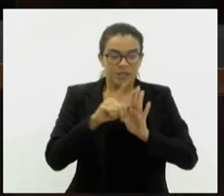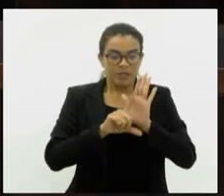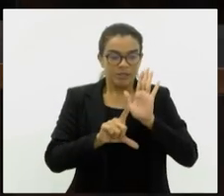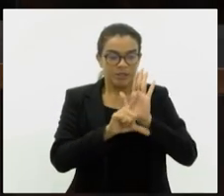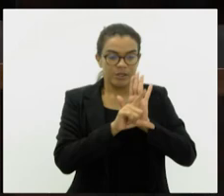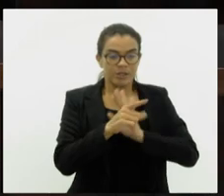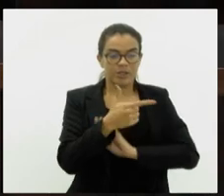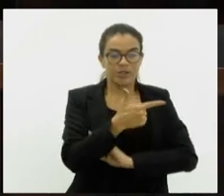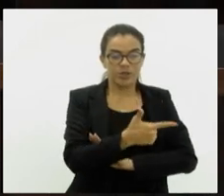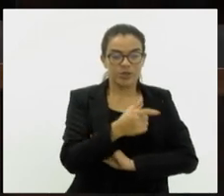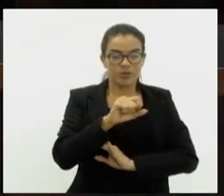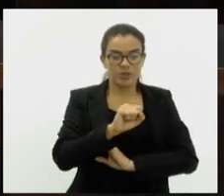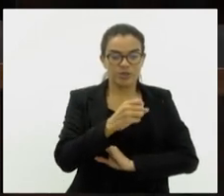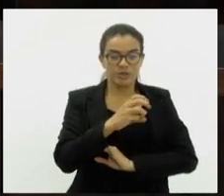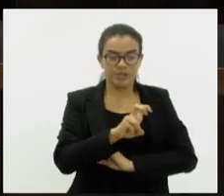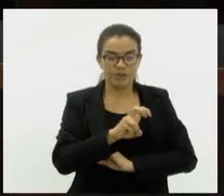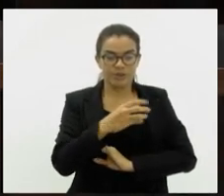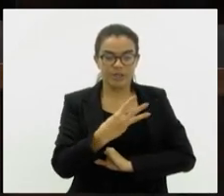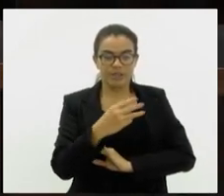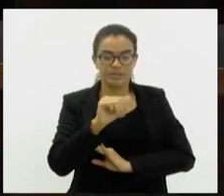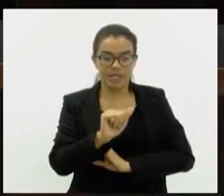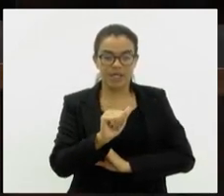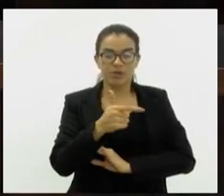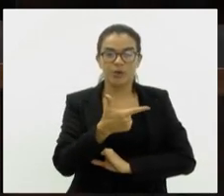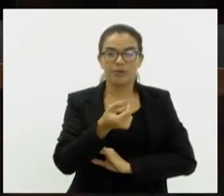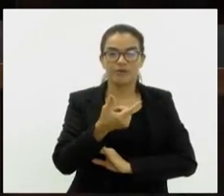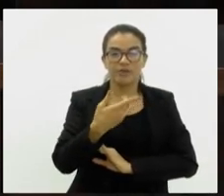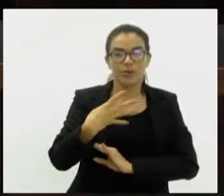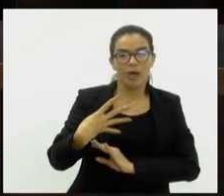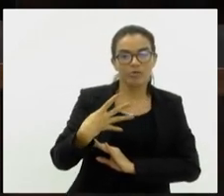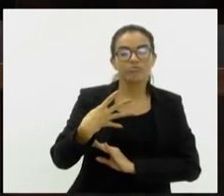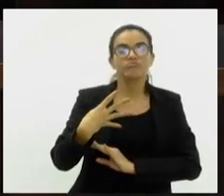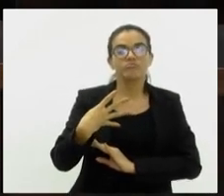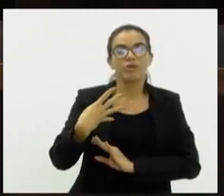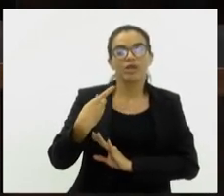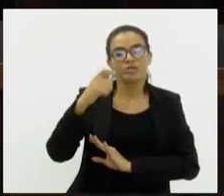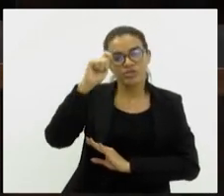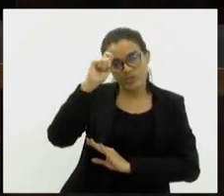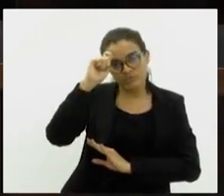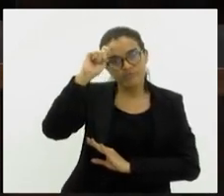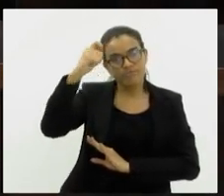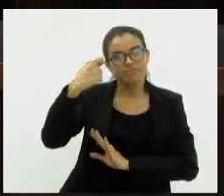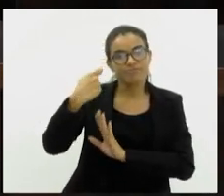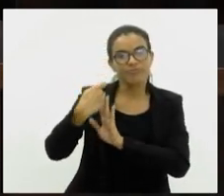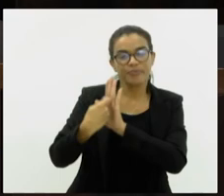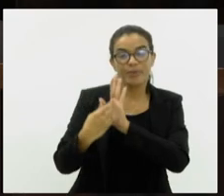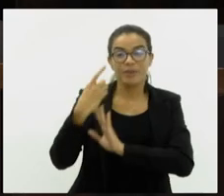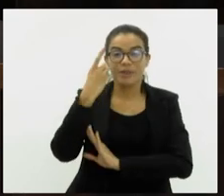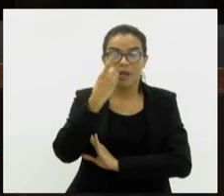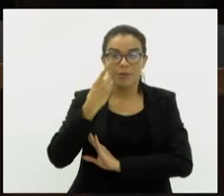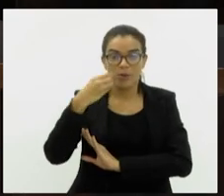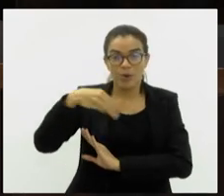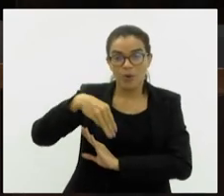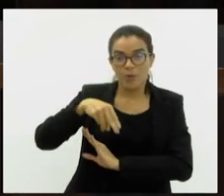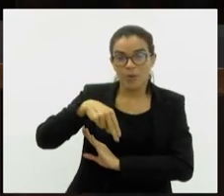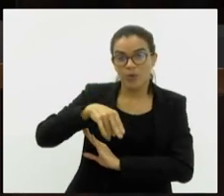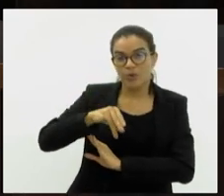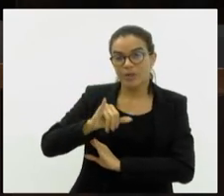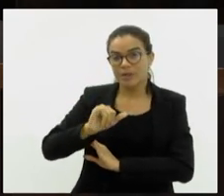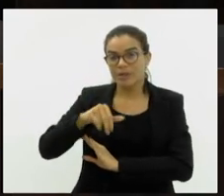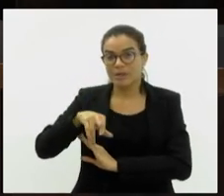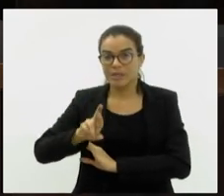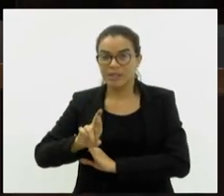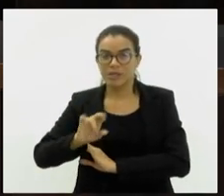Projeto de lei 2853-A de 2024, de autoria dos deputados Munir Neto,